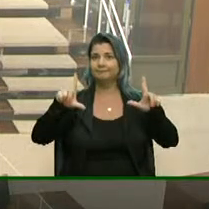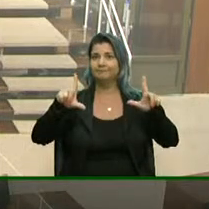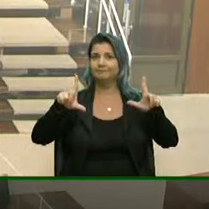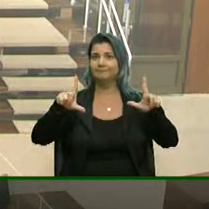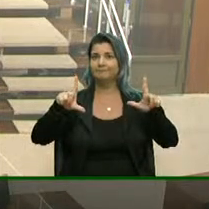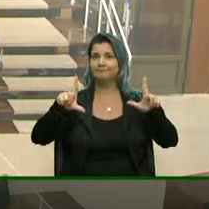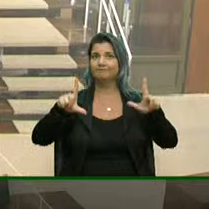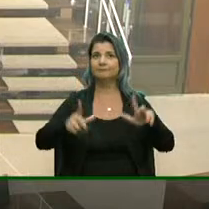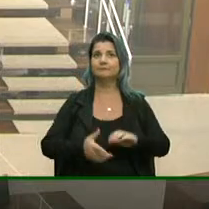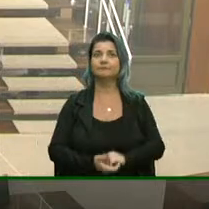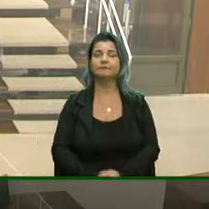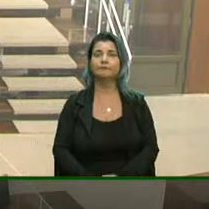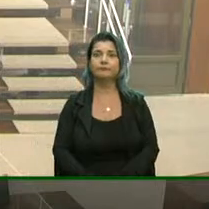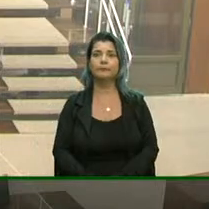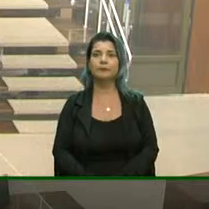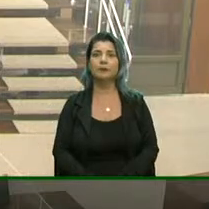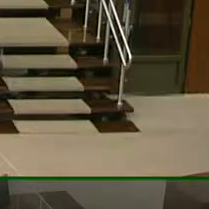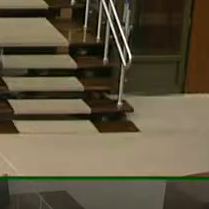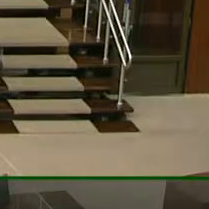Verificação de quórum.